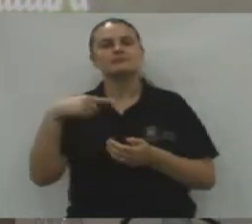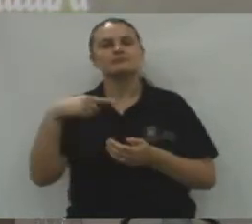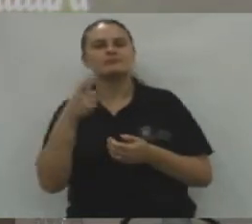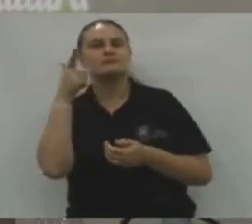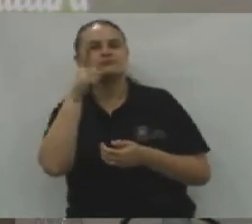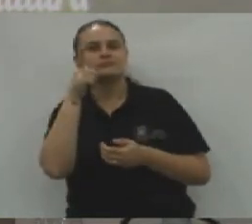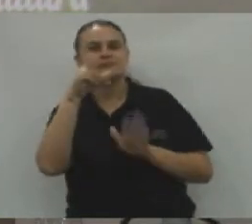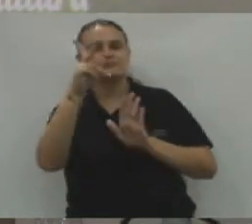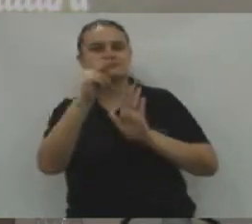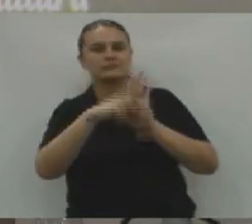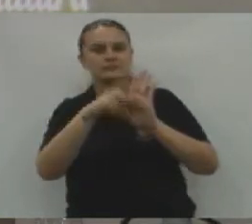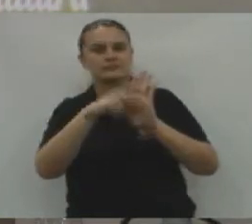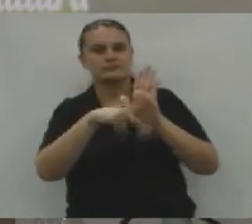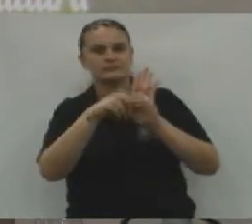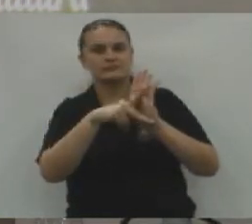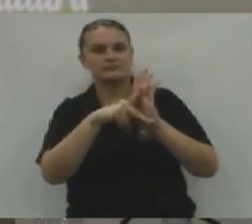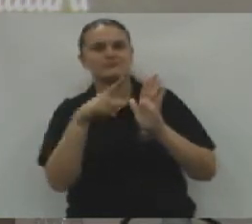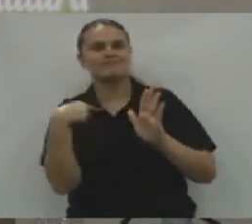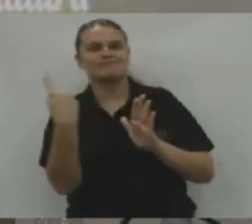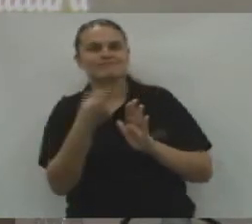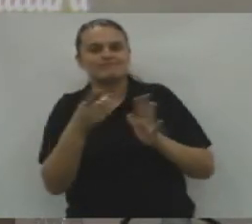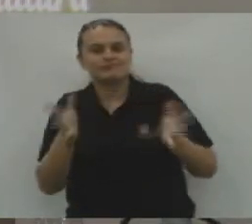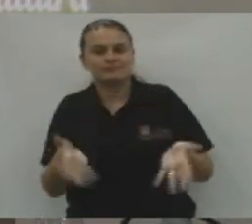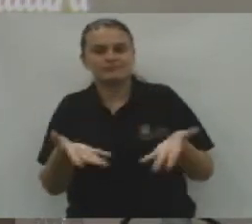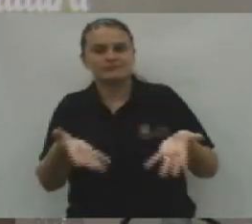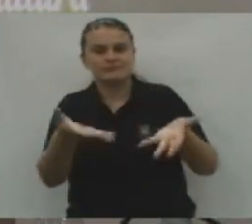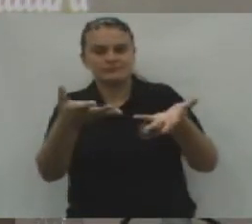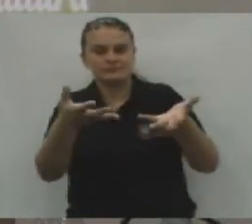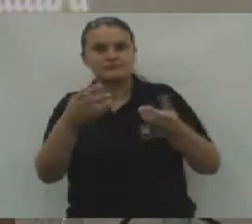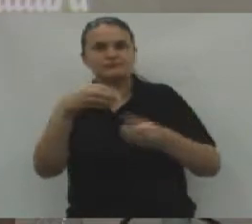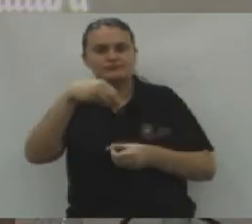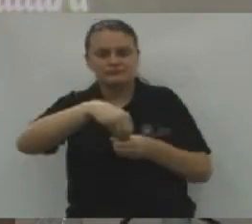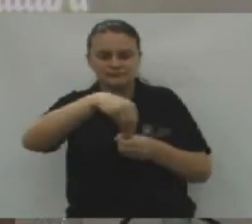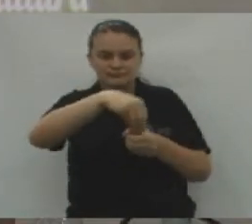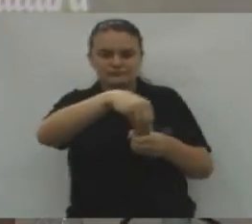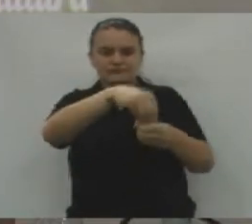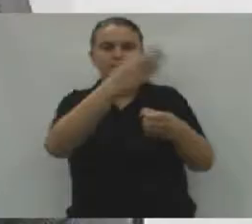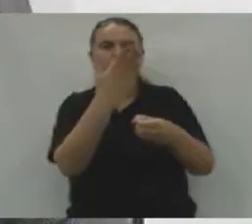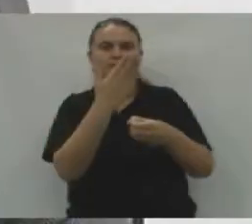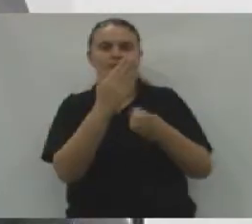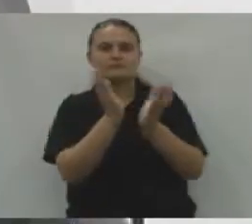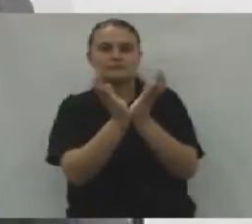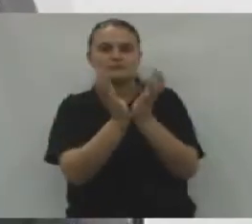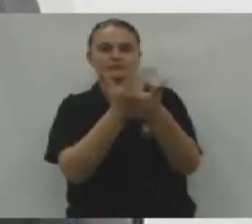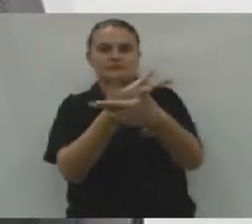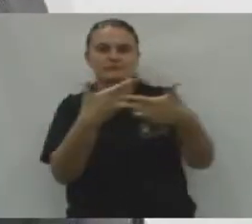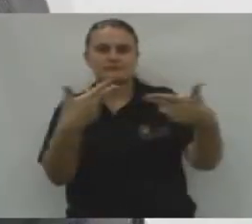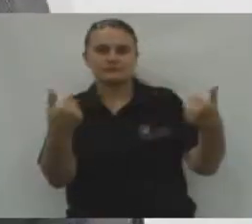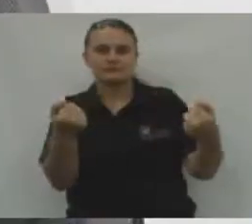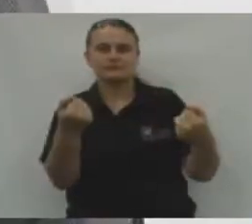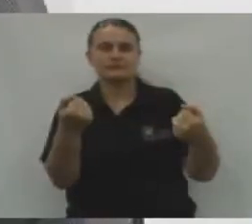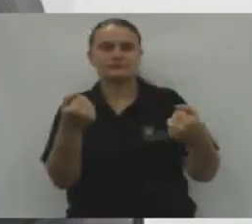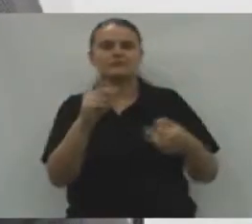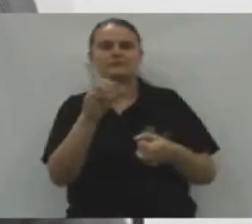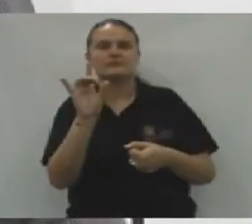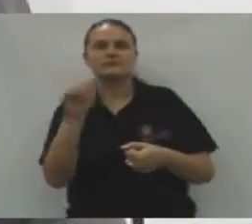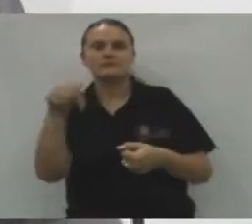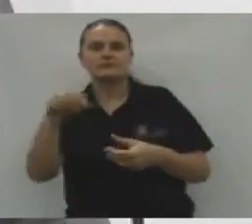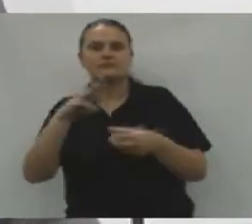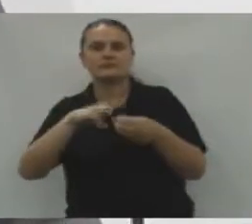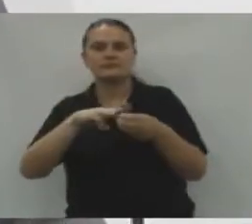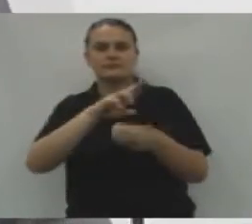desse projeto é nós estimular a produção de olerícolas, não só no município